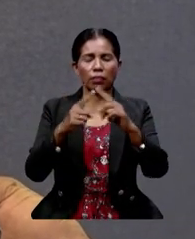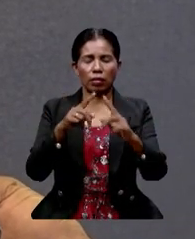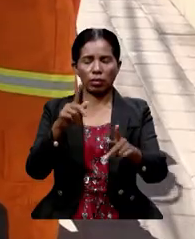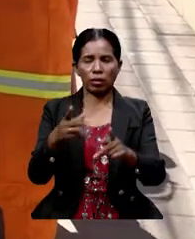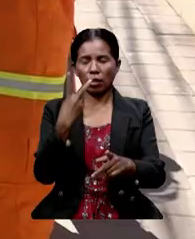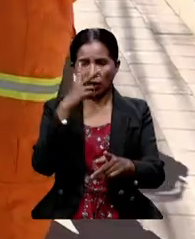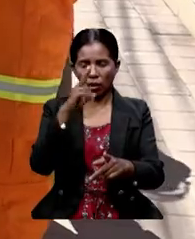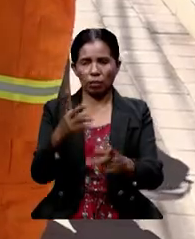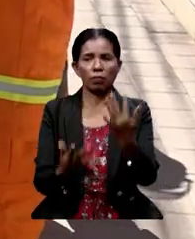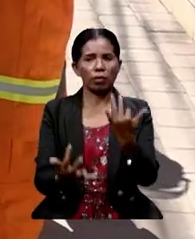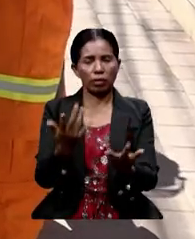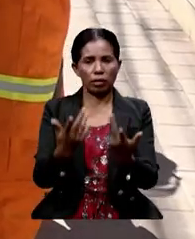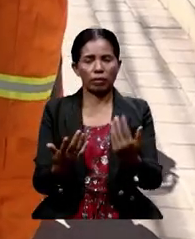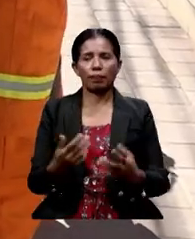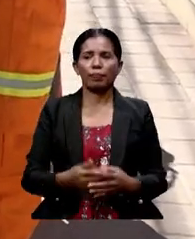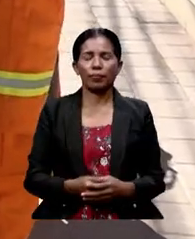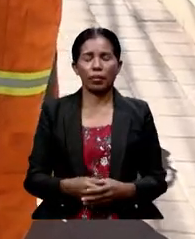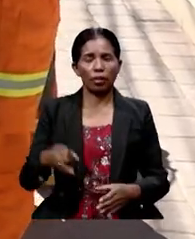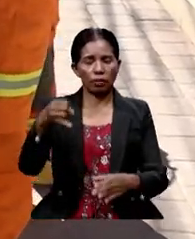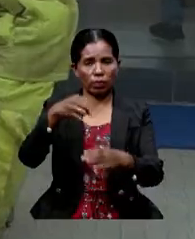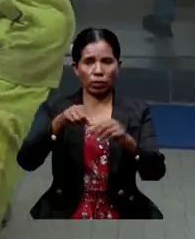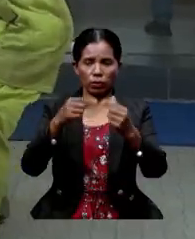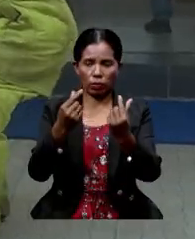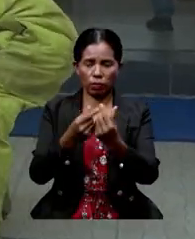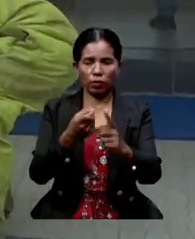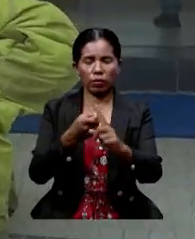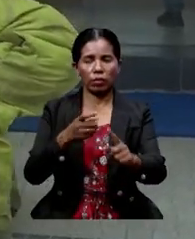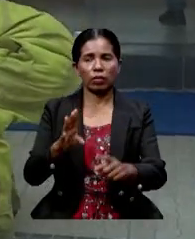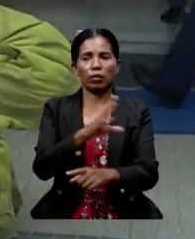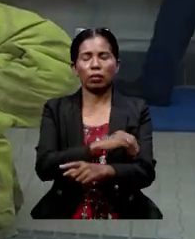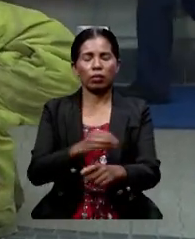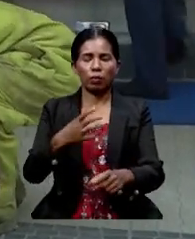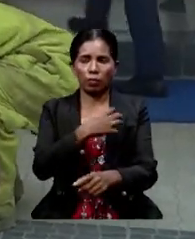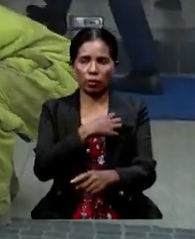real. Exercício simulação, né? Envolvemos equipas e bombeiros no PNTL,